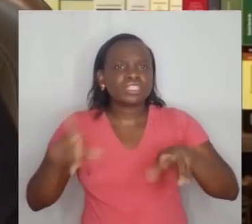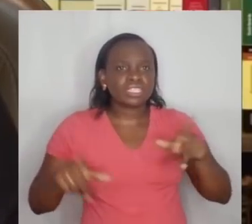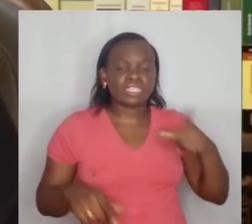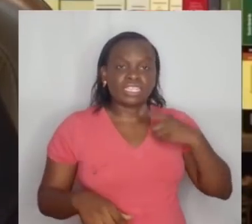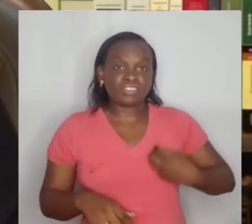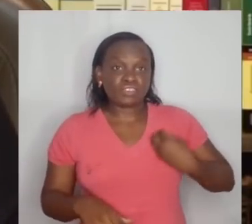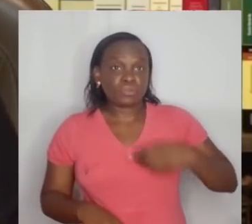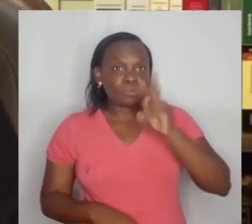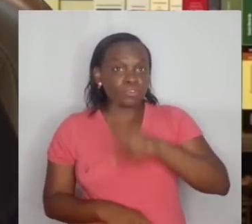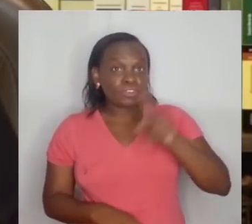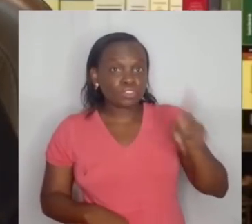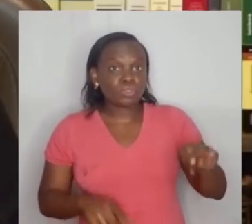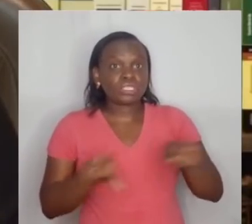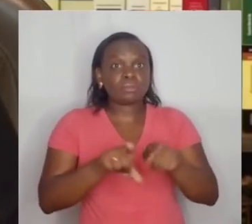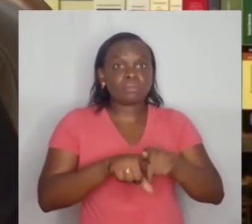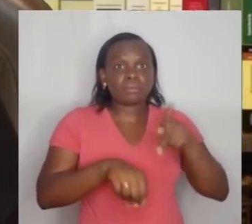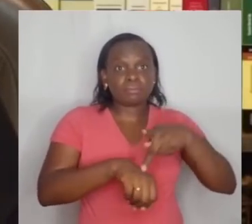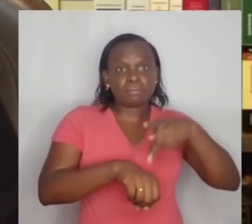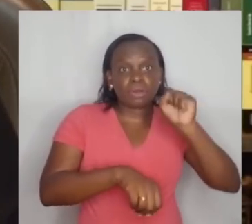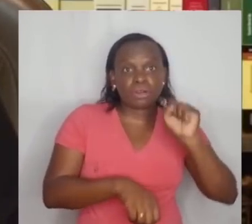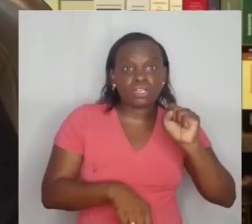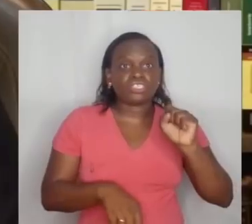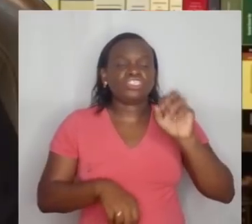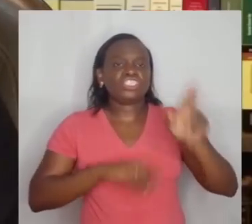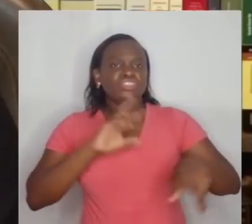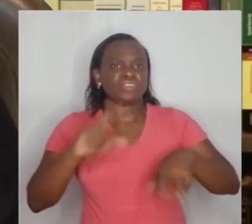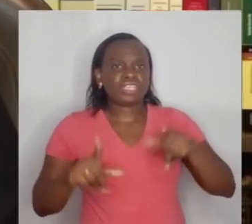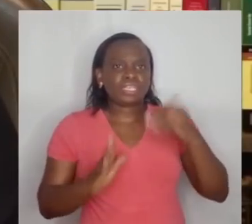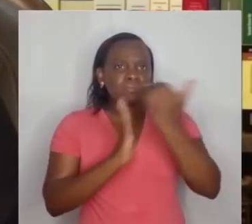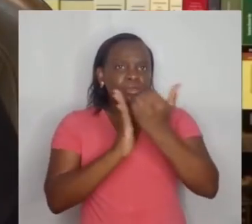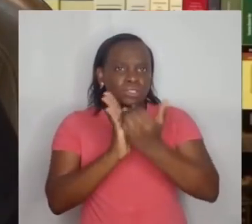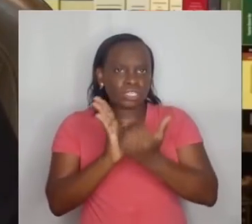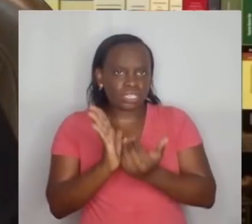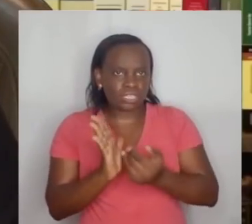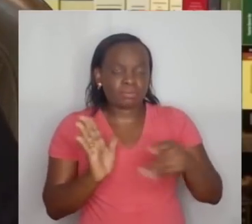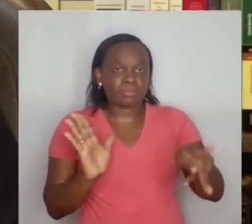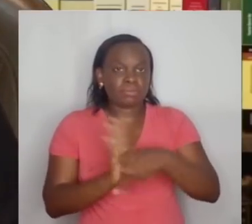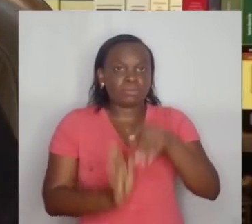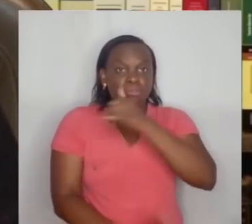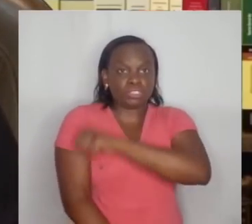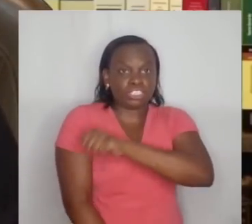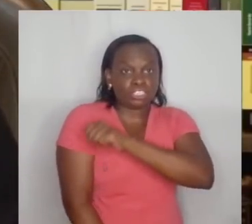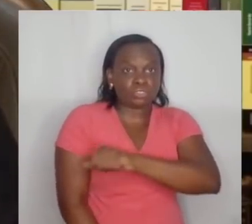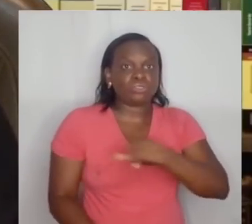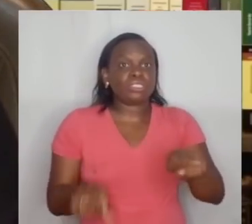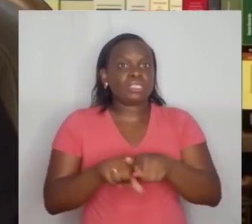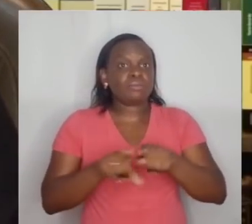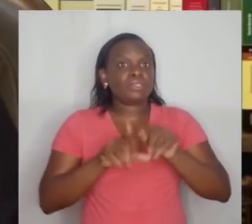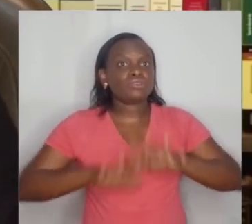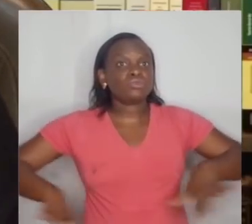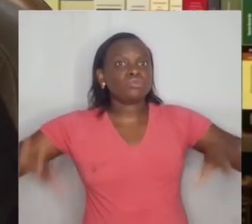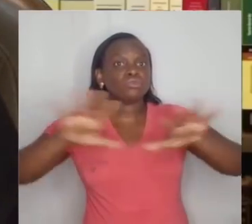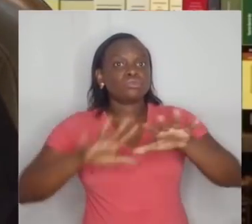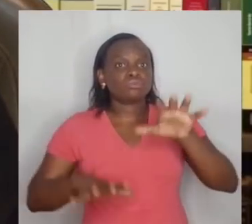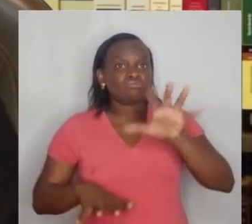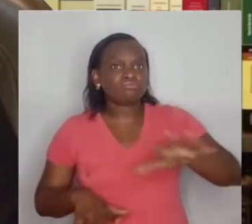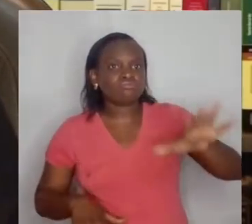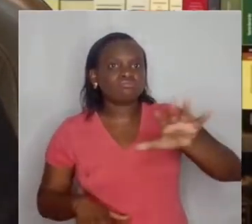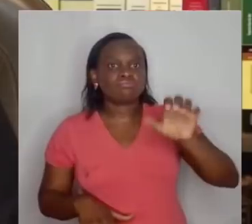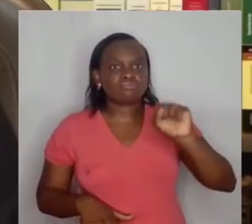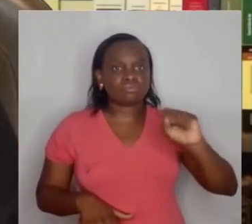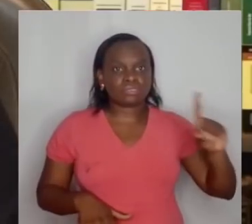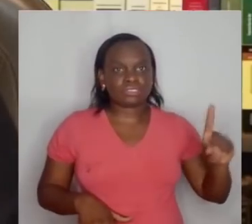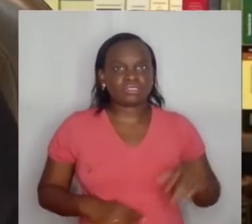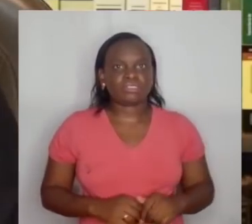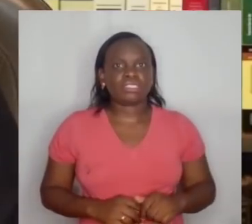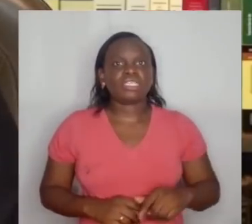com a presença dos docentes e pós-graduandos dos diferentes programas do Rio de Janeiro e também de toda a região